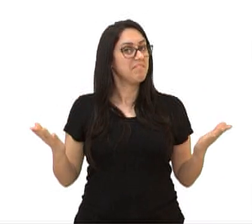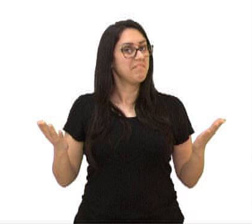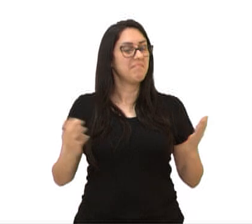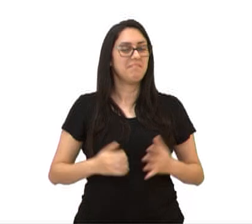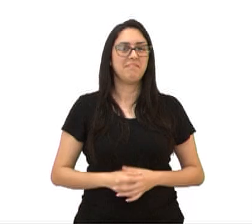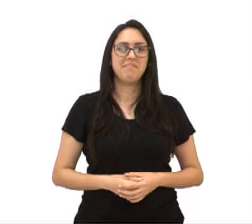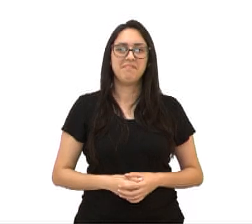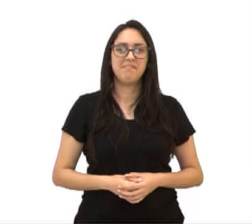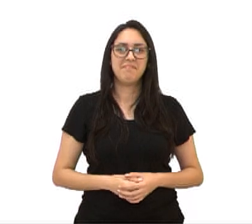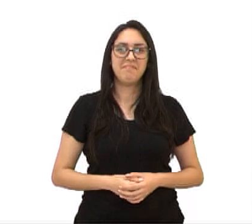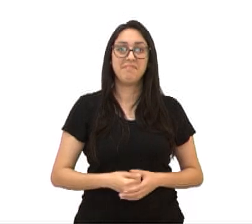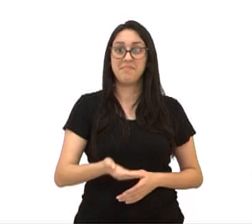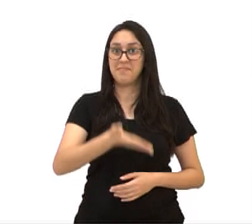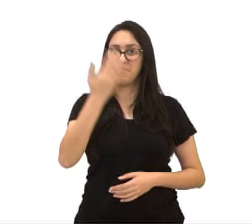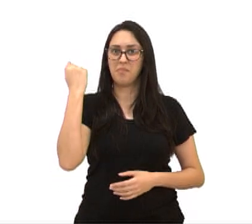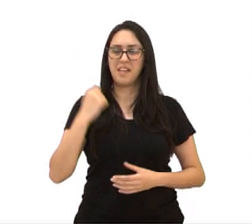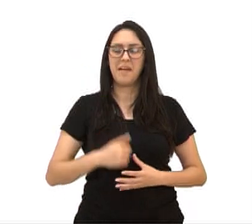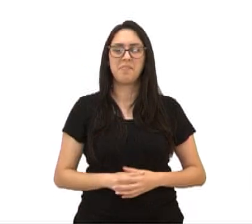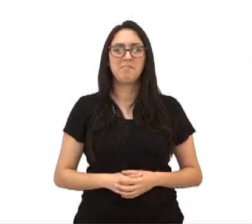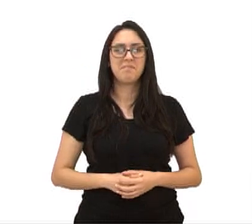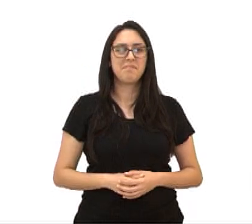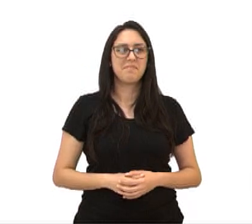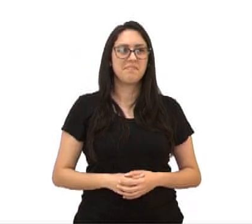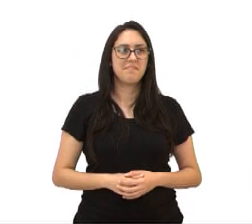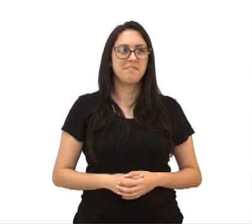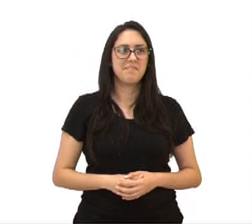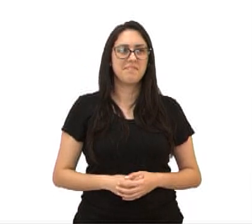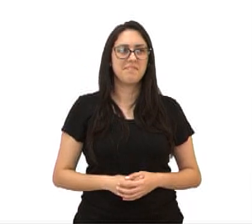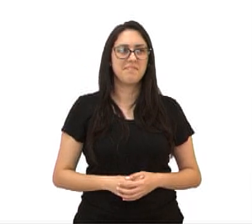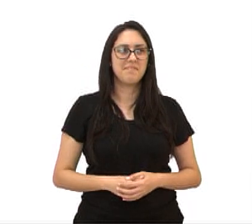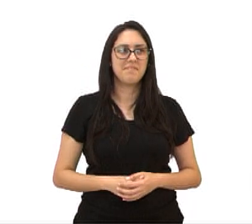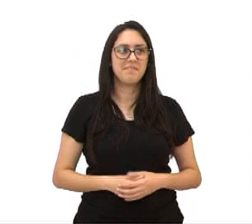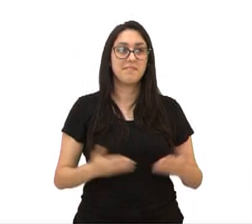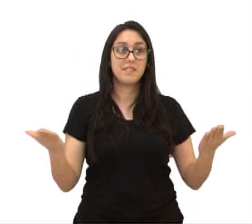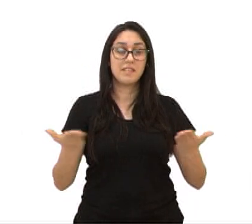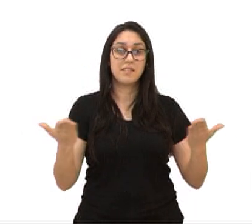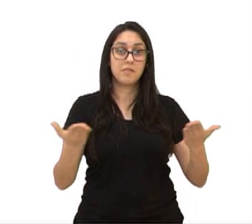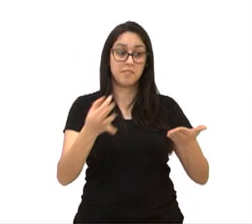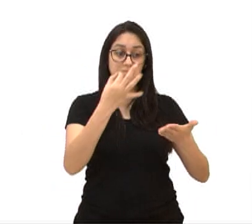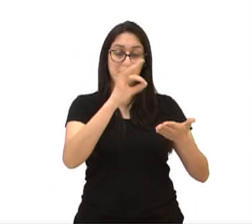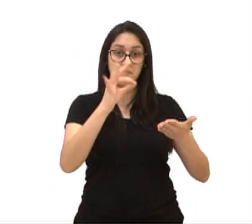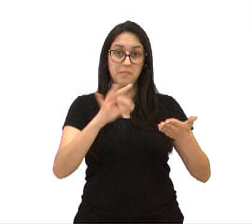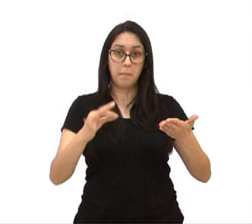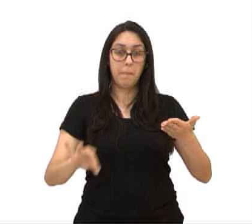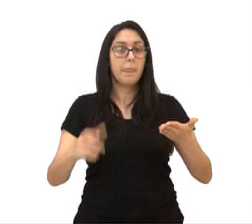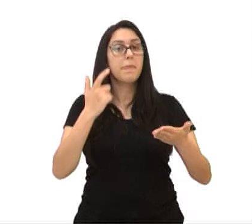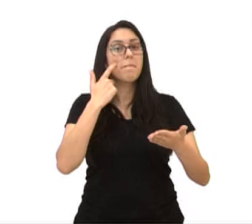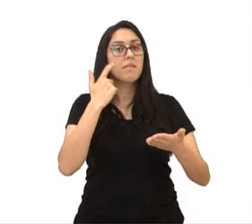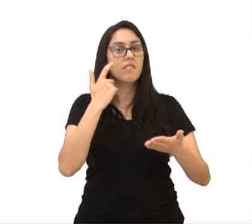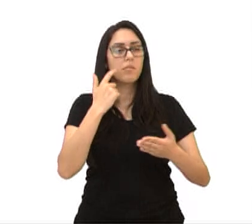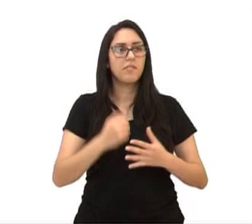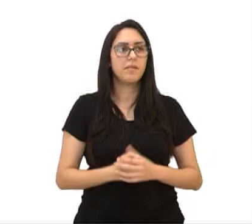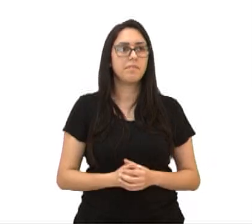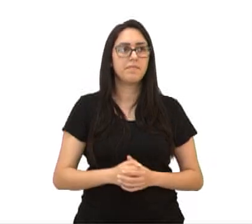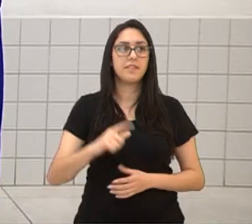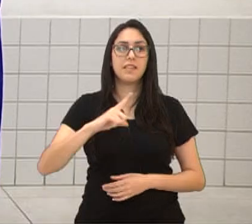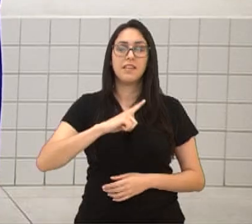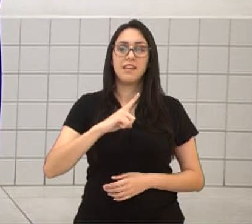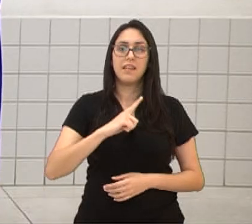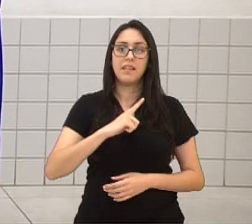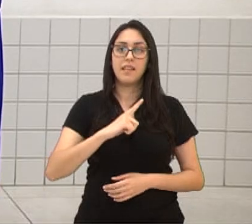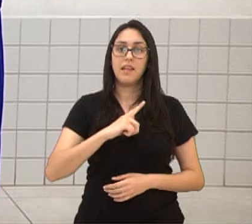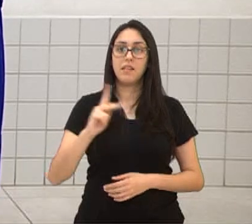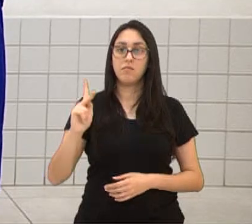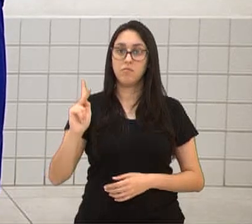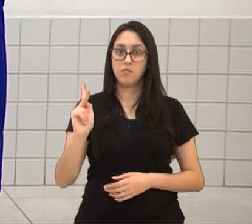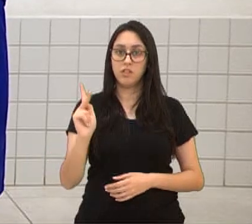Então, vamos lá. Agora aqui, ó, fazendo a correção, tá? Então, vejam, o hidrogênio é mais 1, o oxigênio